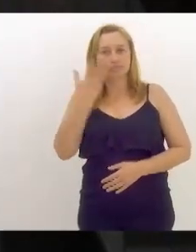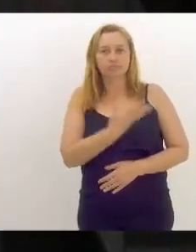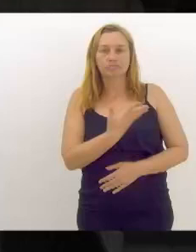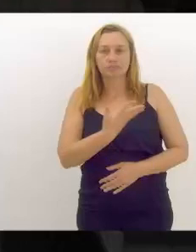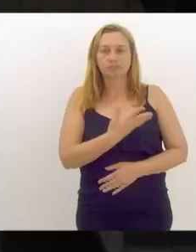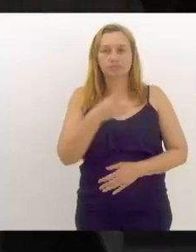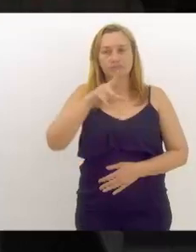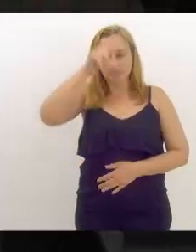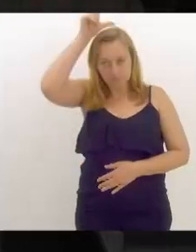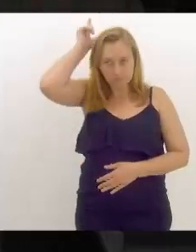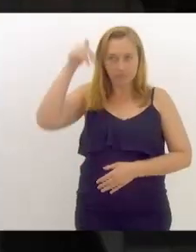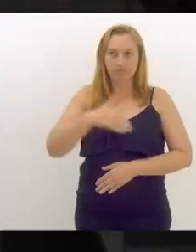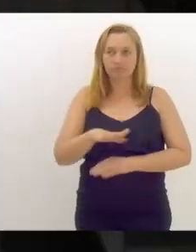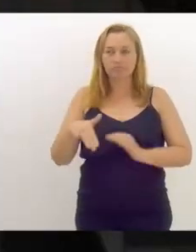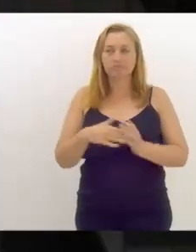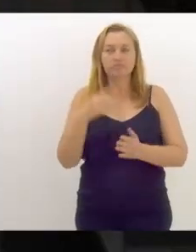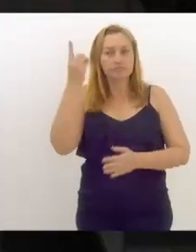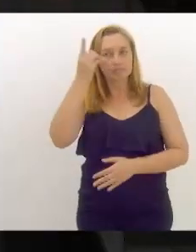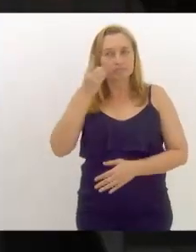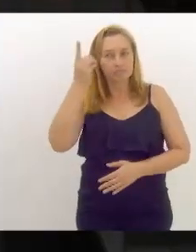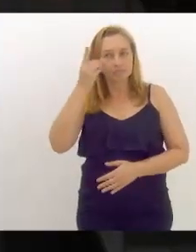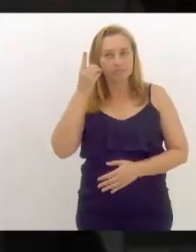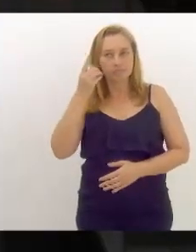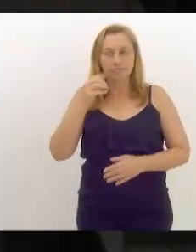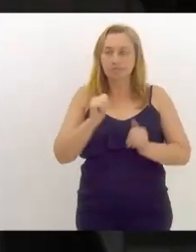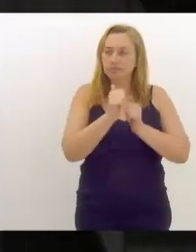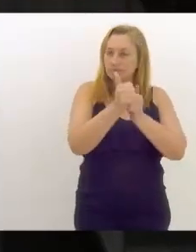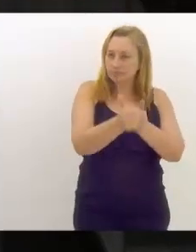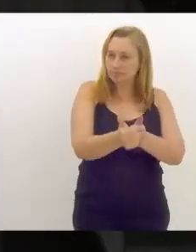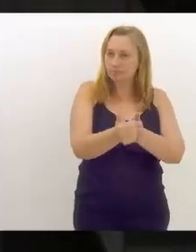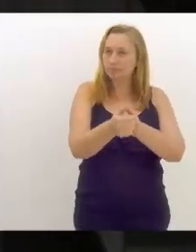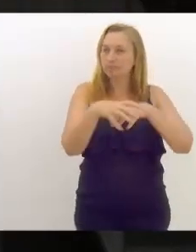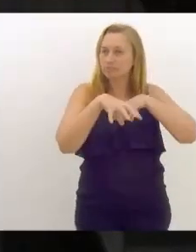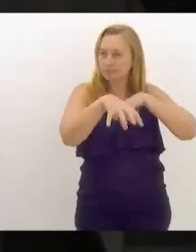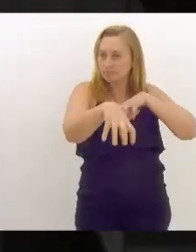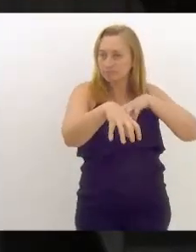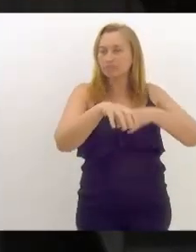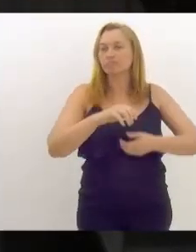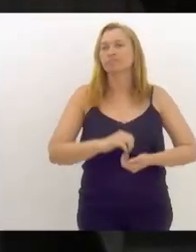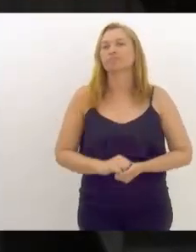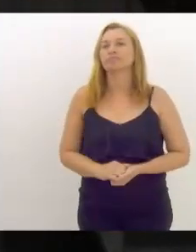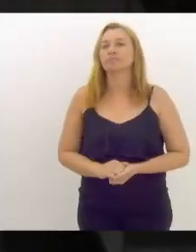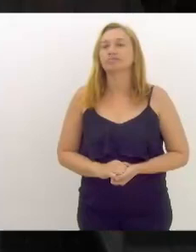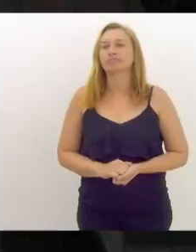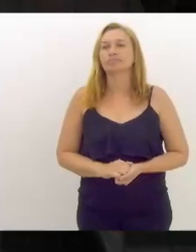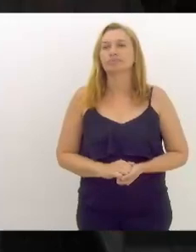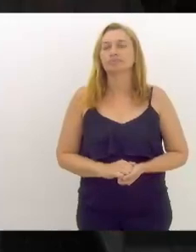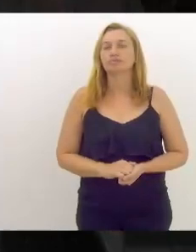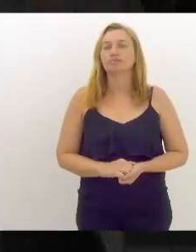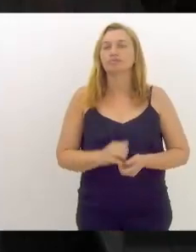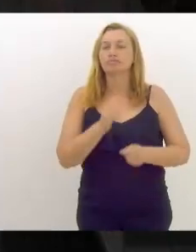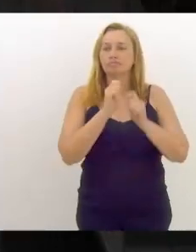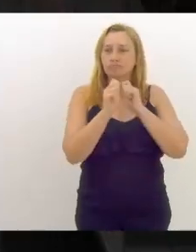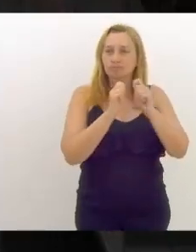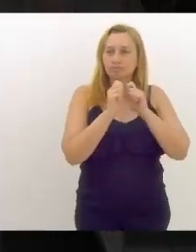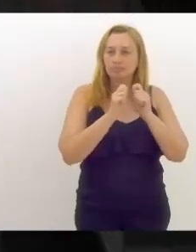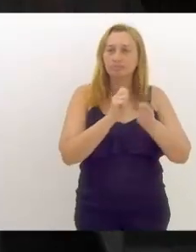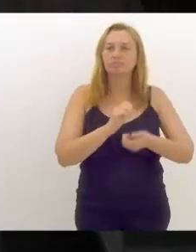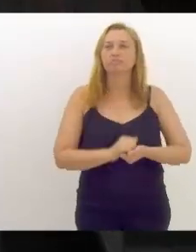Paulo. A todos os deputados que estão acompanhando de forma remota, imprensa